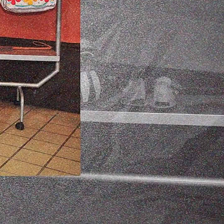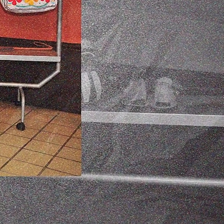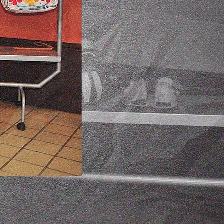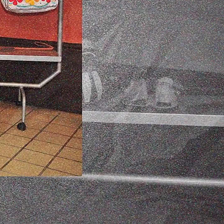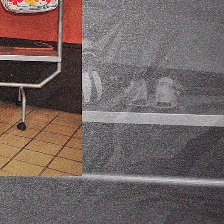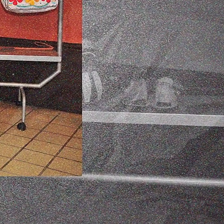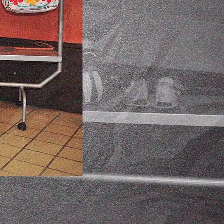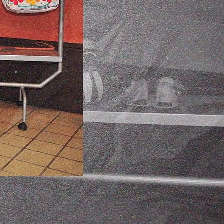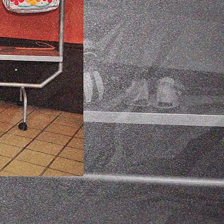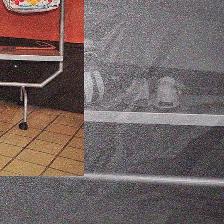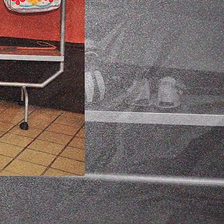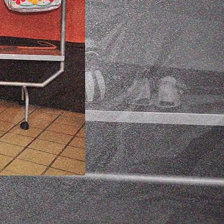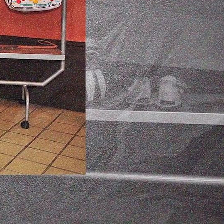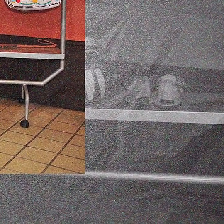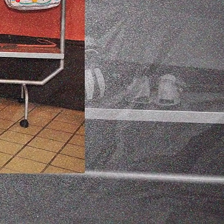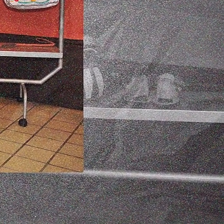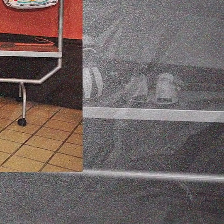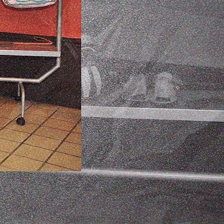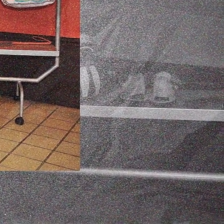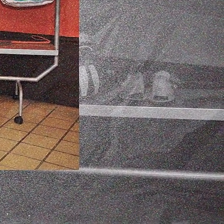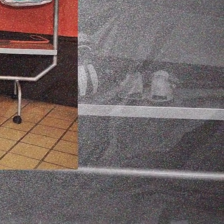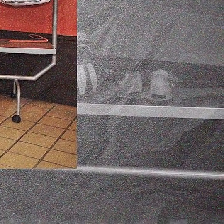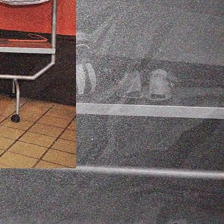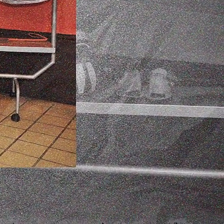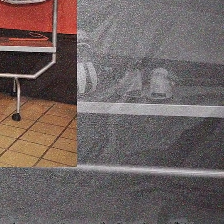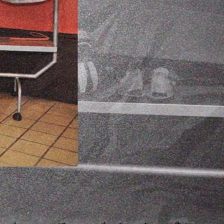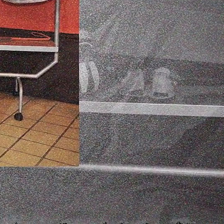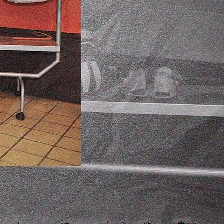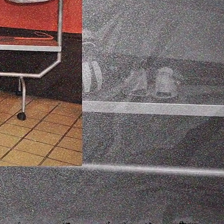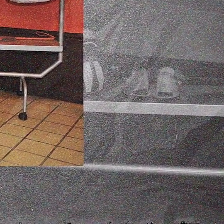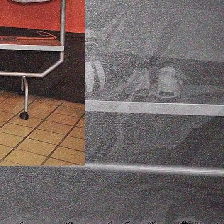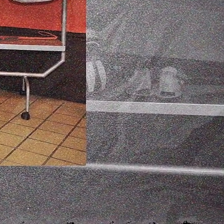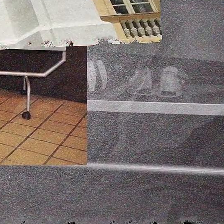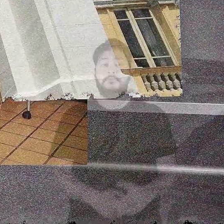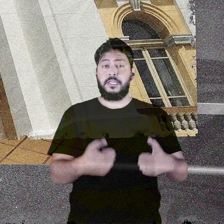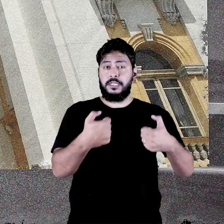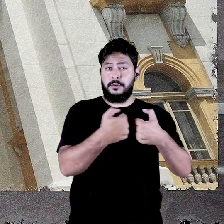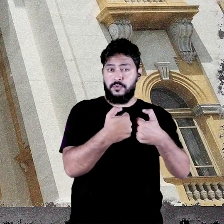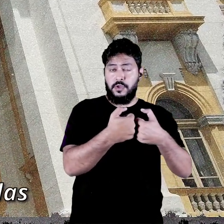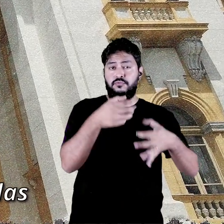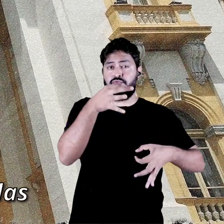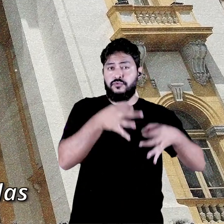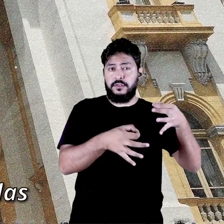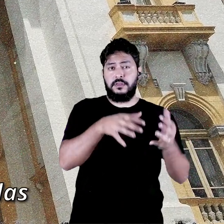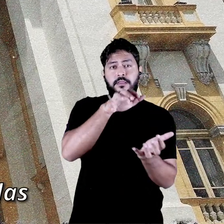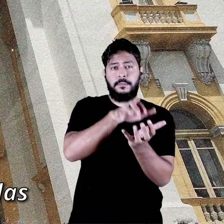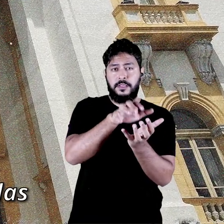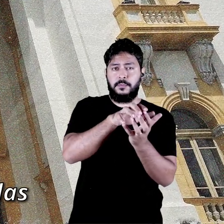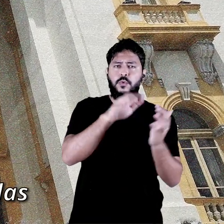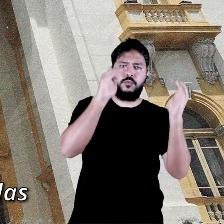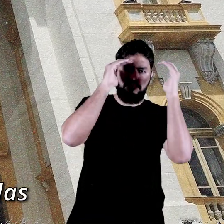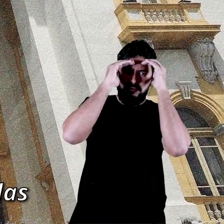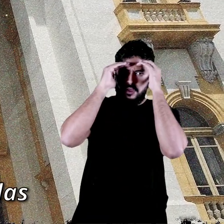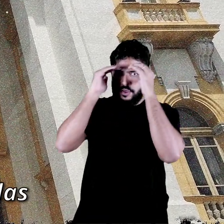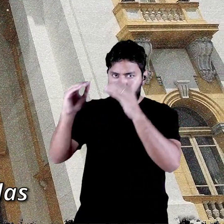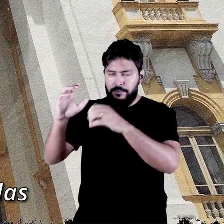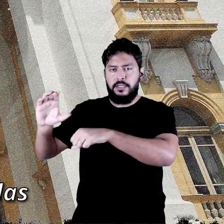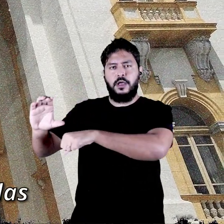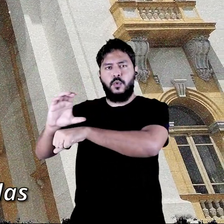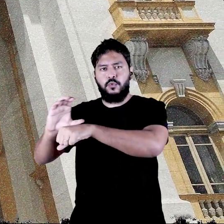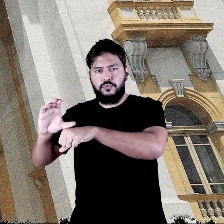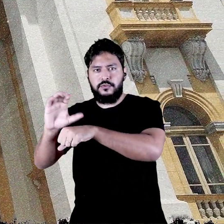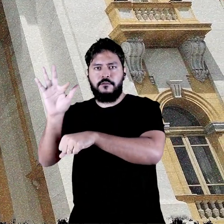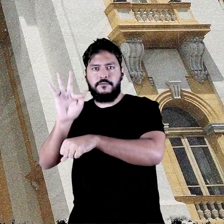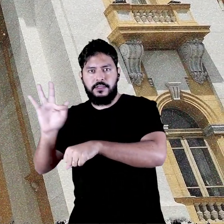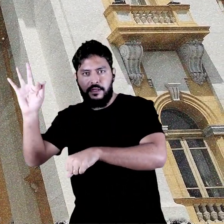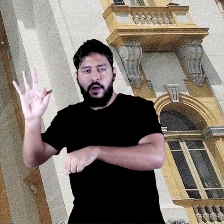Justiça. Painéis fotográficos, roupas, sapatos, adereços e cestas. O TJPE, além de cumprir com as competências